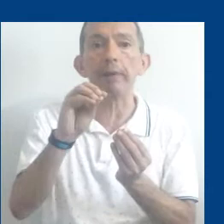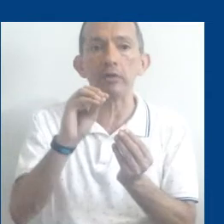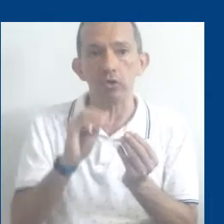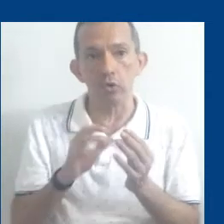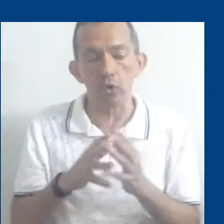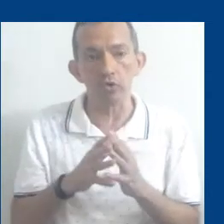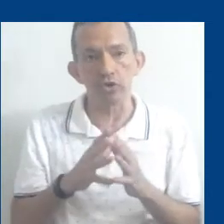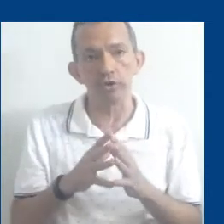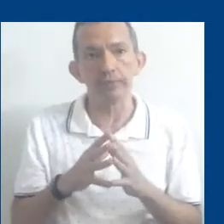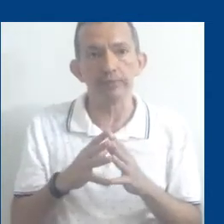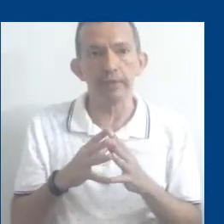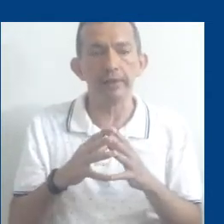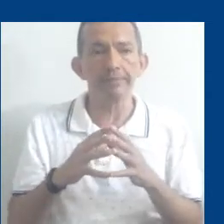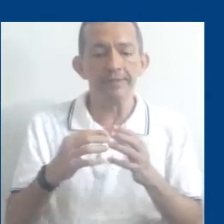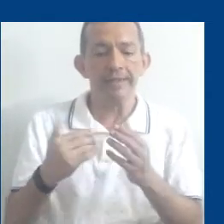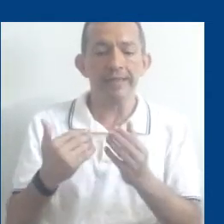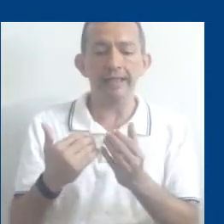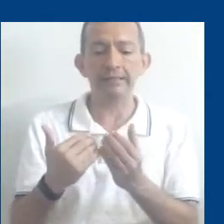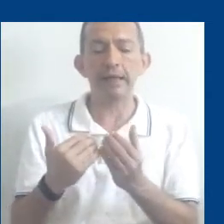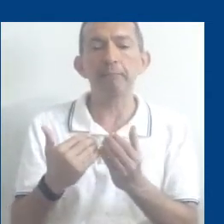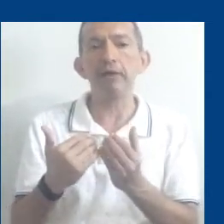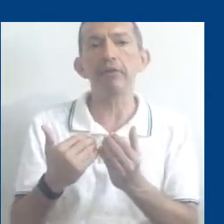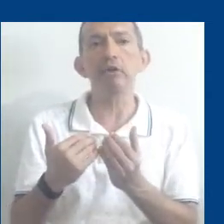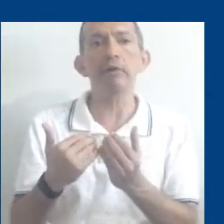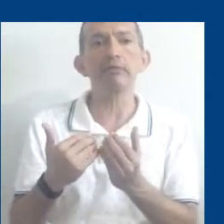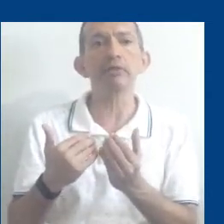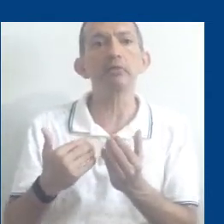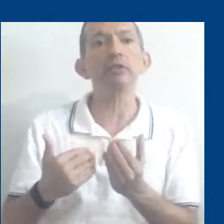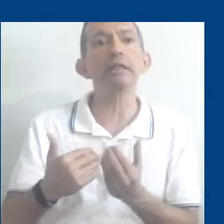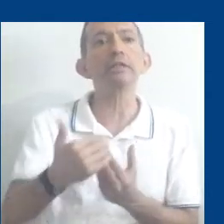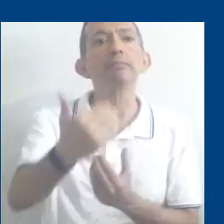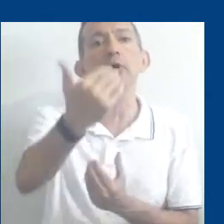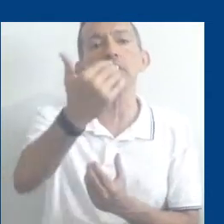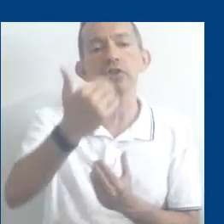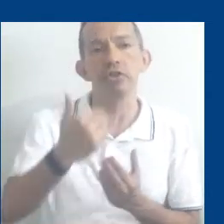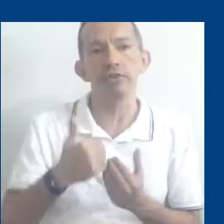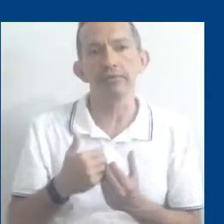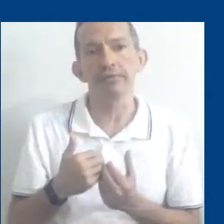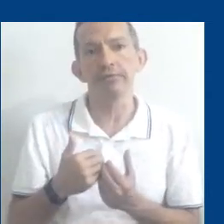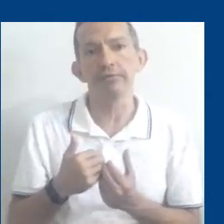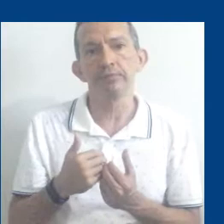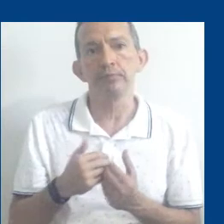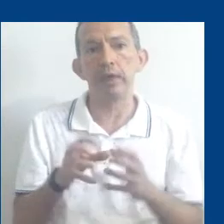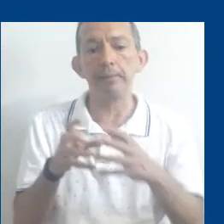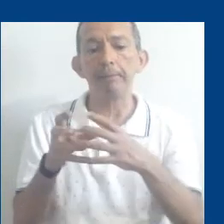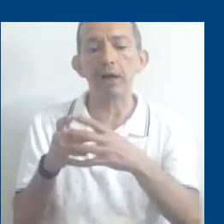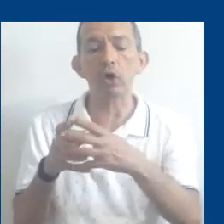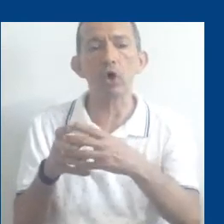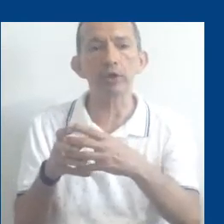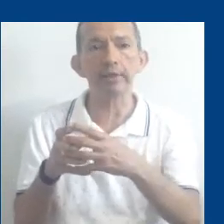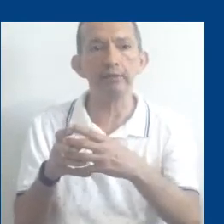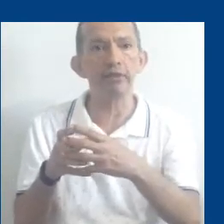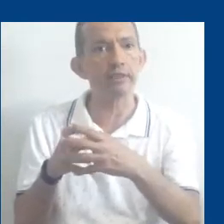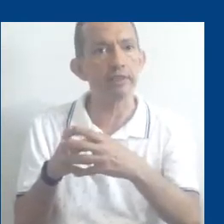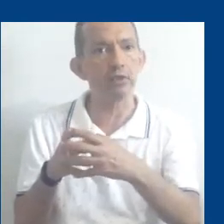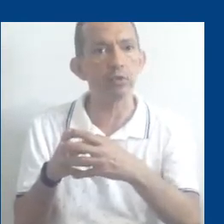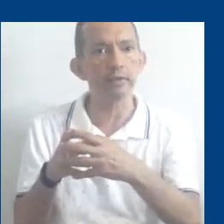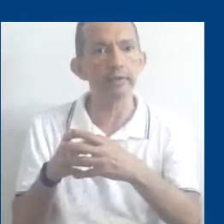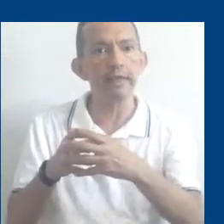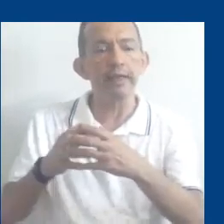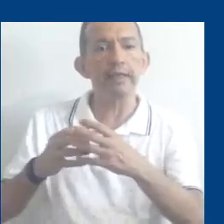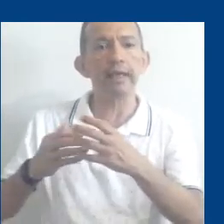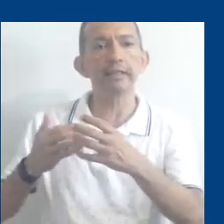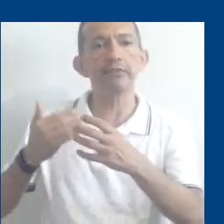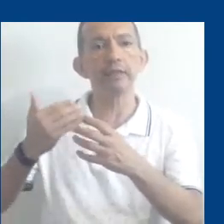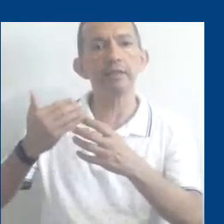do complexo de Golgi, né, ele também vai ter uma função de transporte, que empacota em